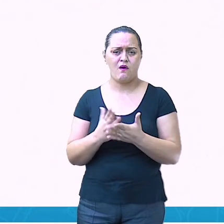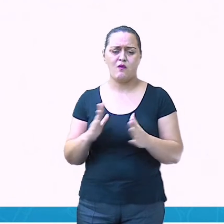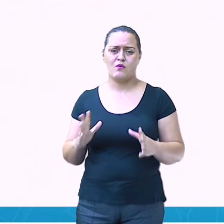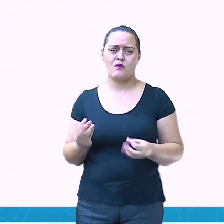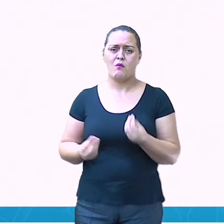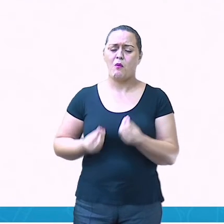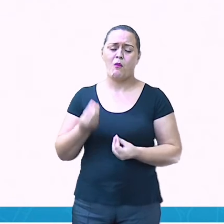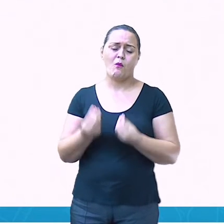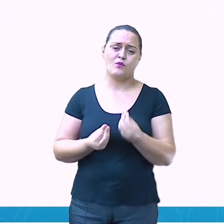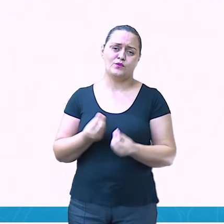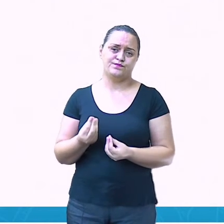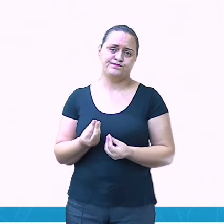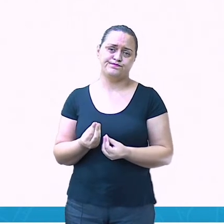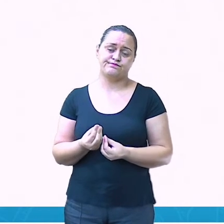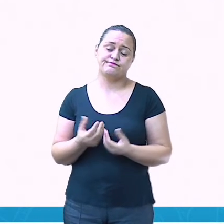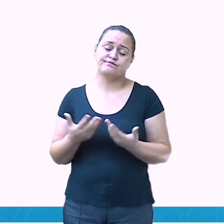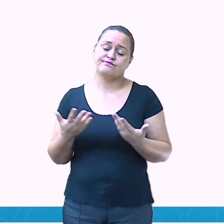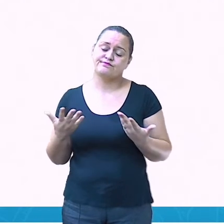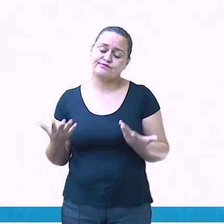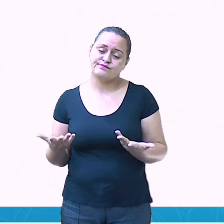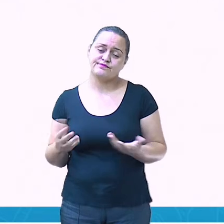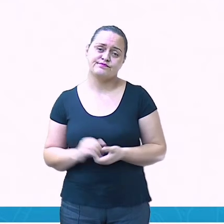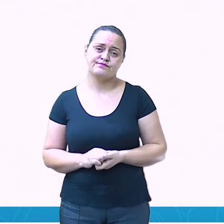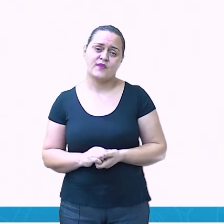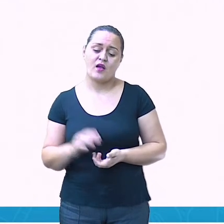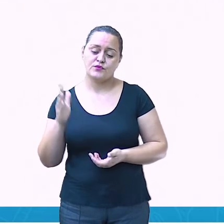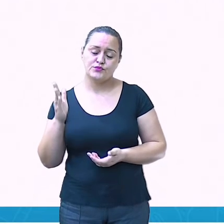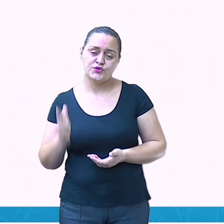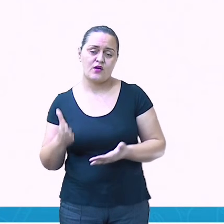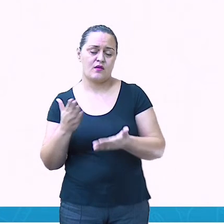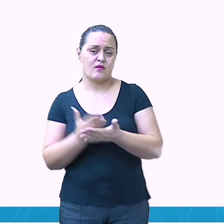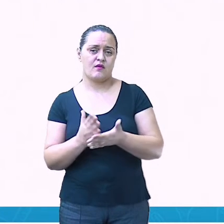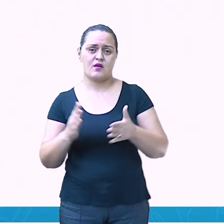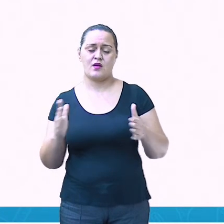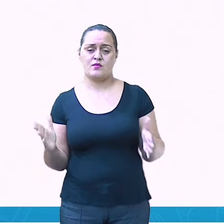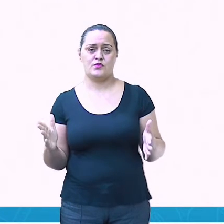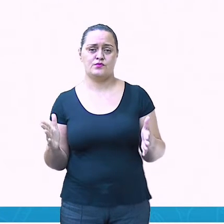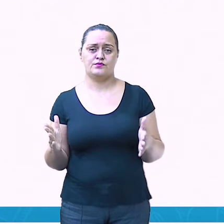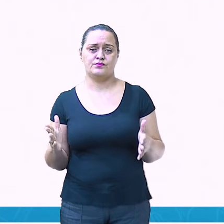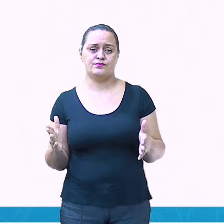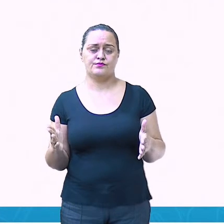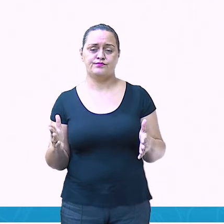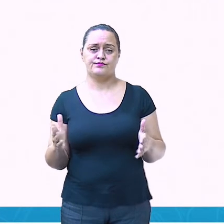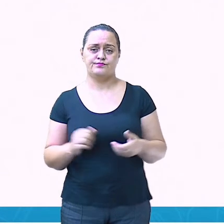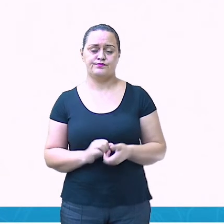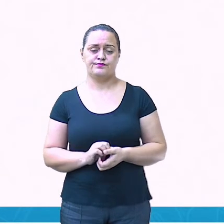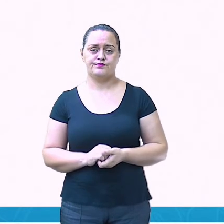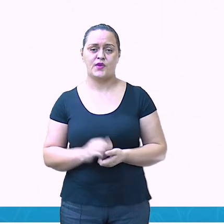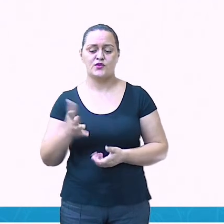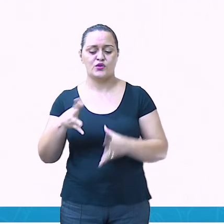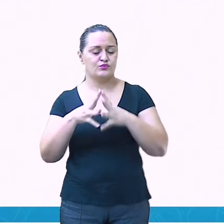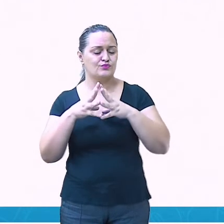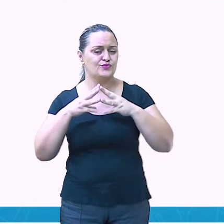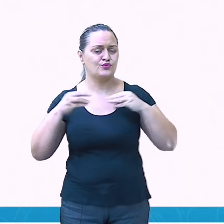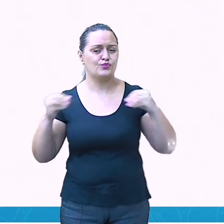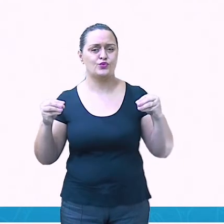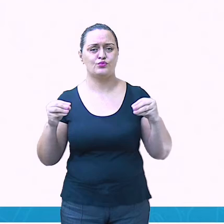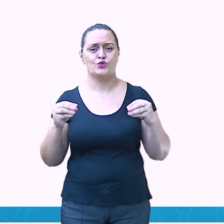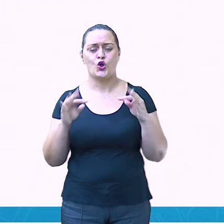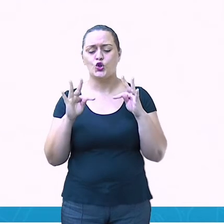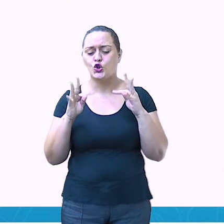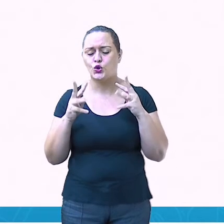fazer? Infelizmente, quando você diz que uma espécie está extinta, é porque você não tem mais nenhum